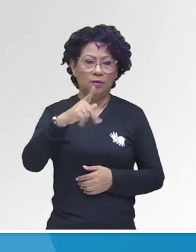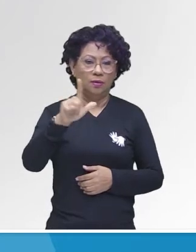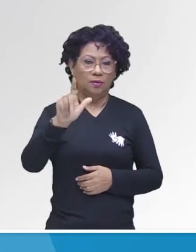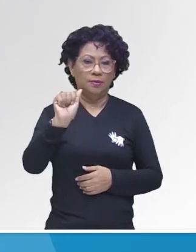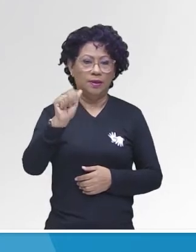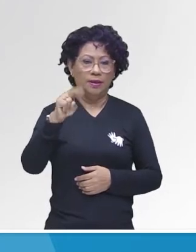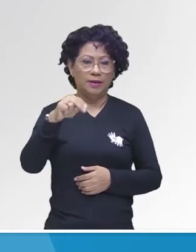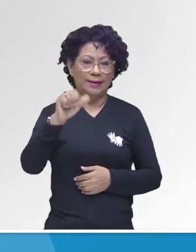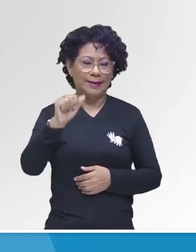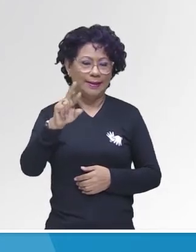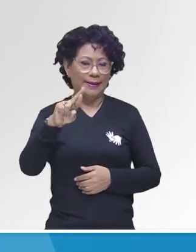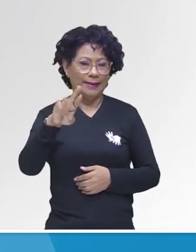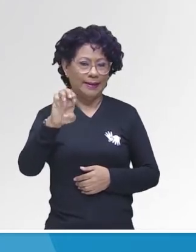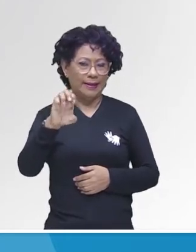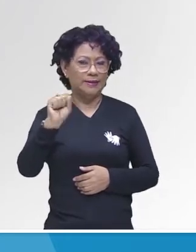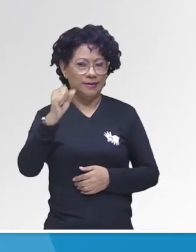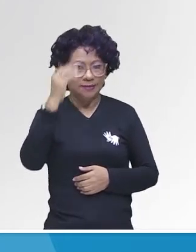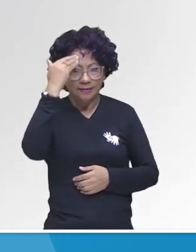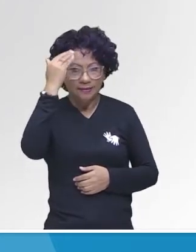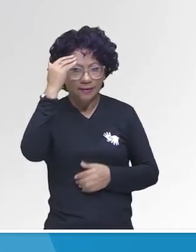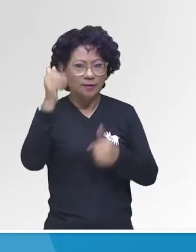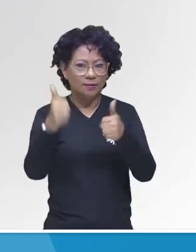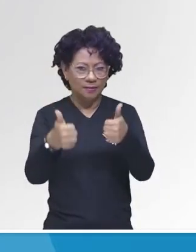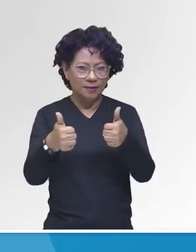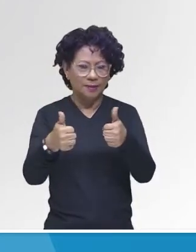Tá bom?